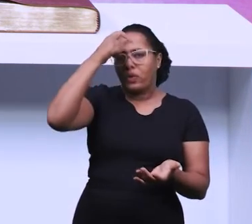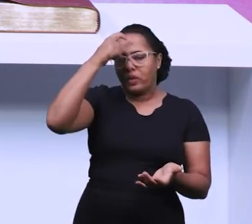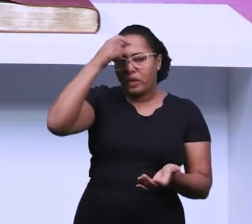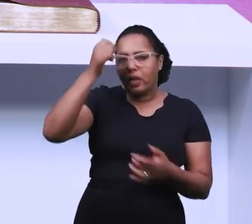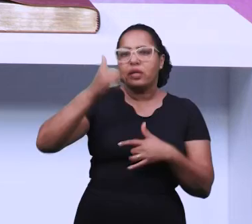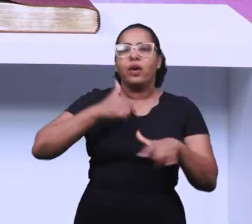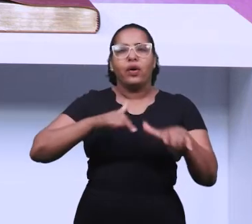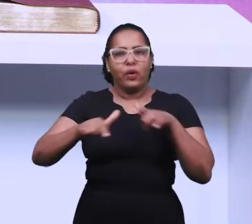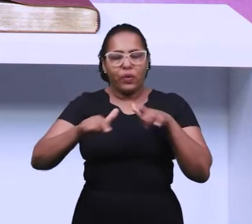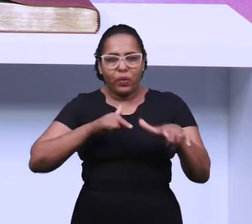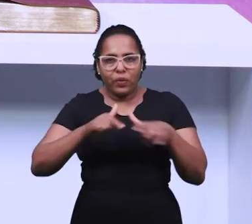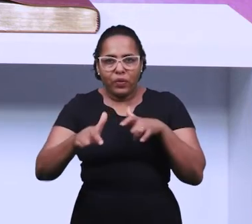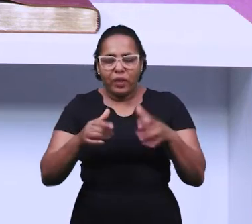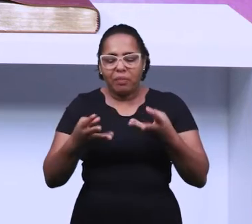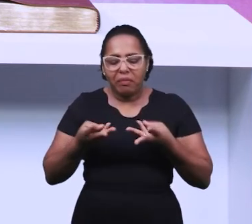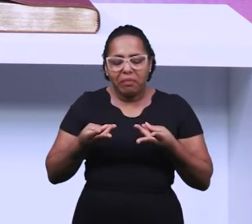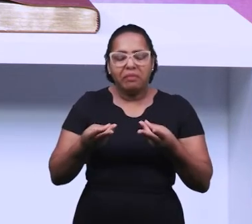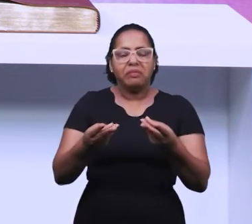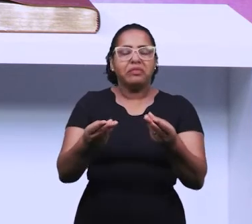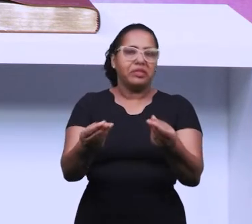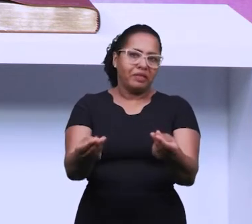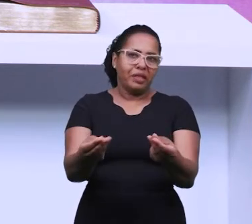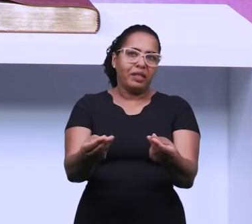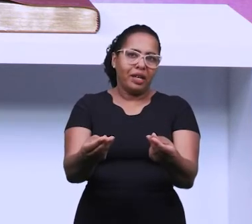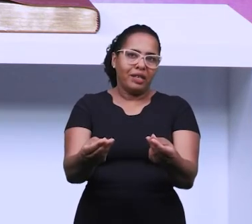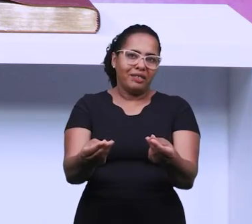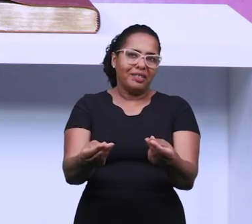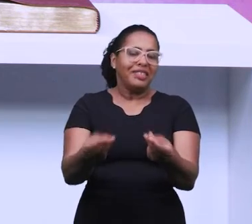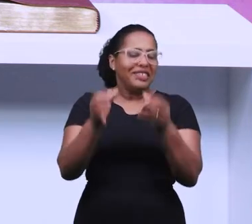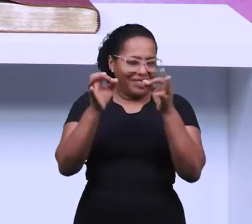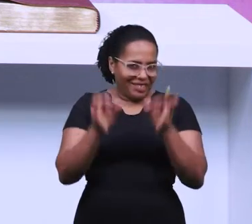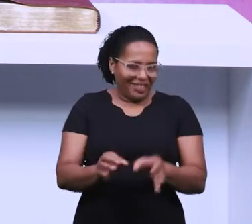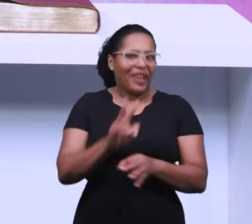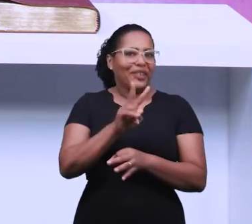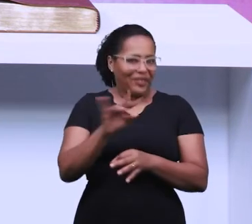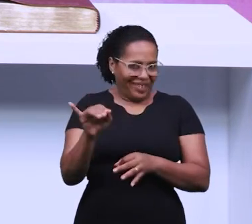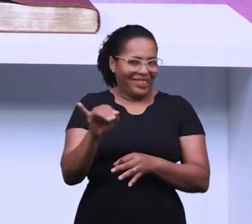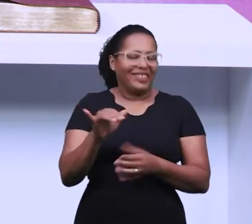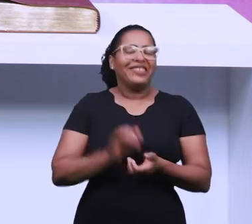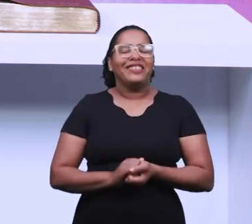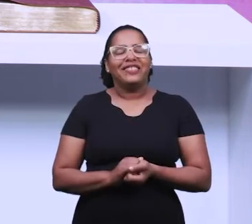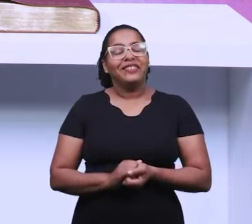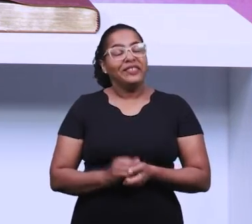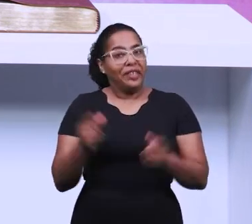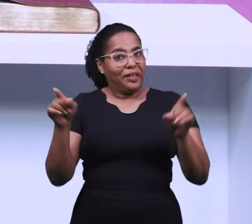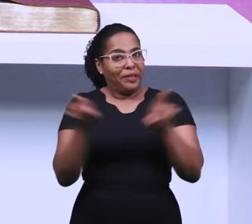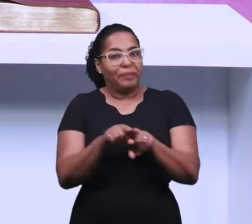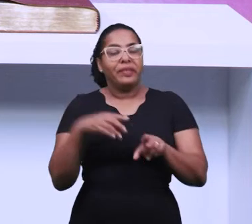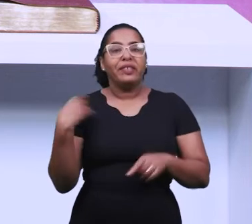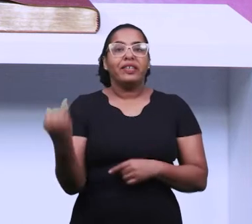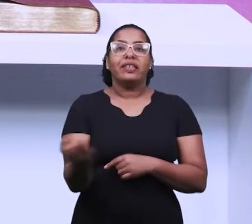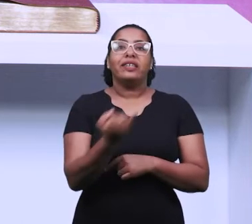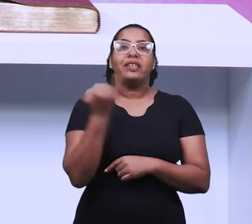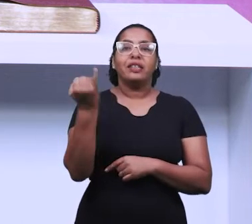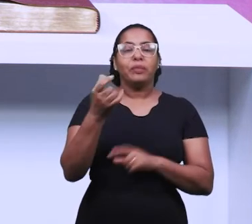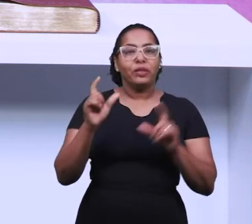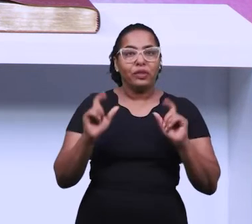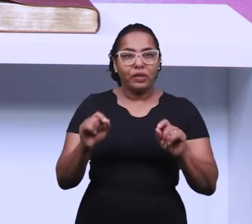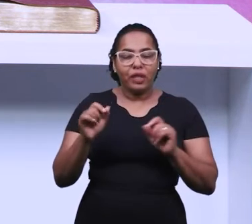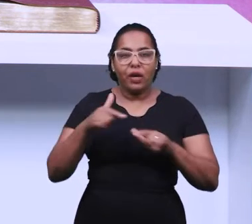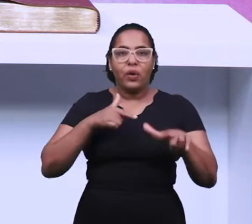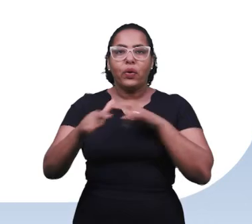com consciência de que o trabalho deve ser algo de qualidade, sempre dá certo. Também é importante